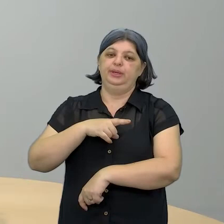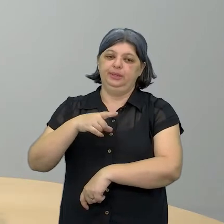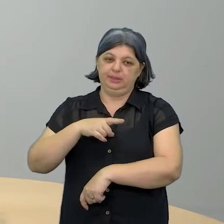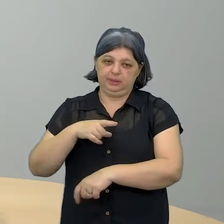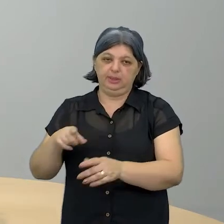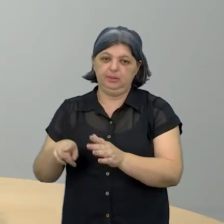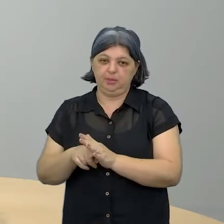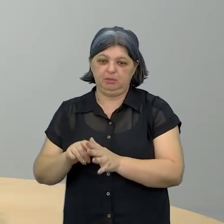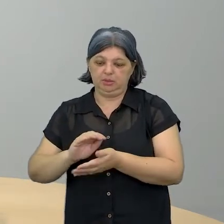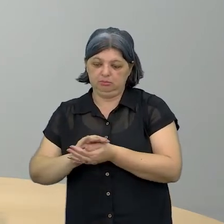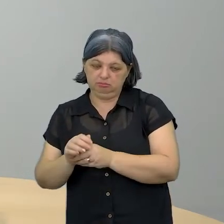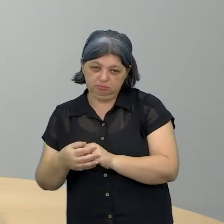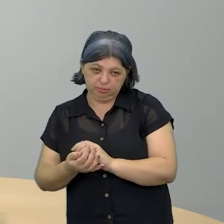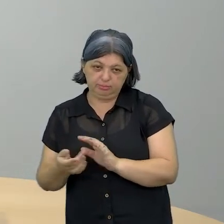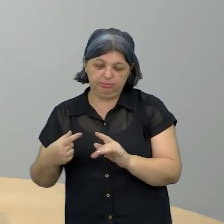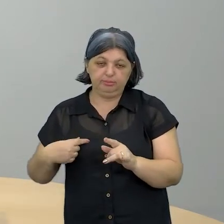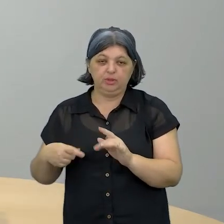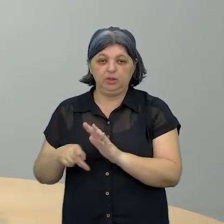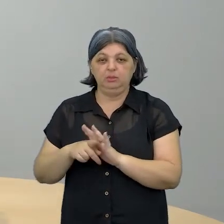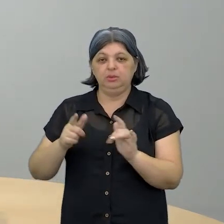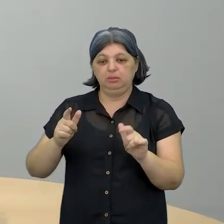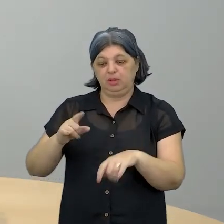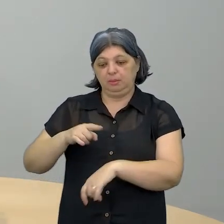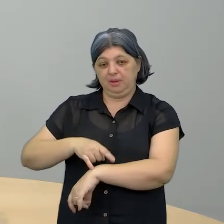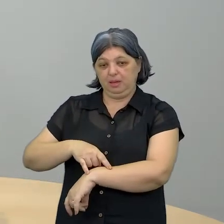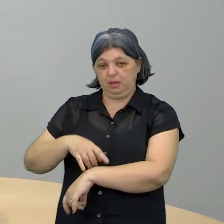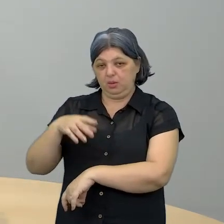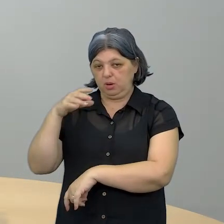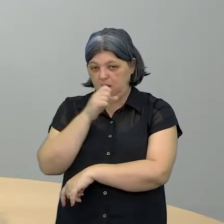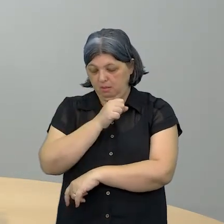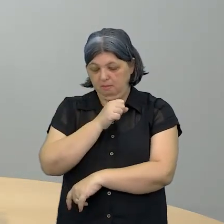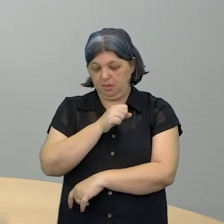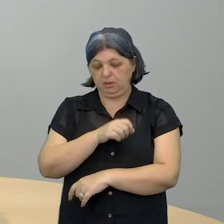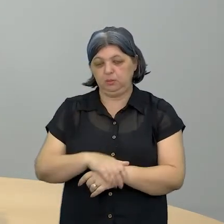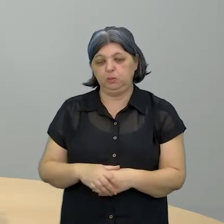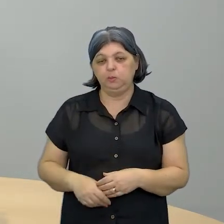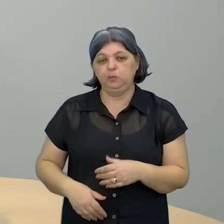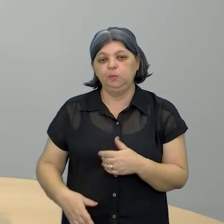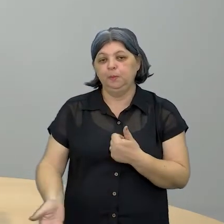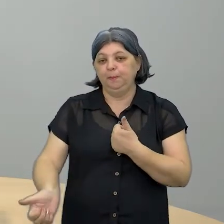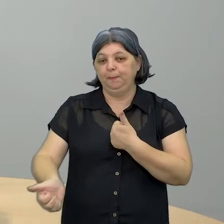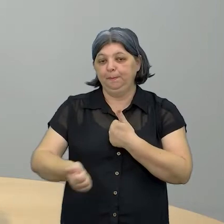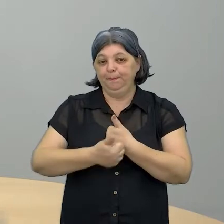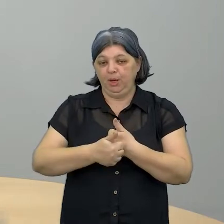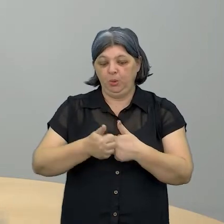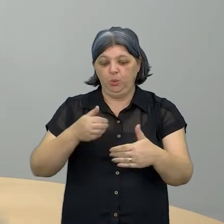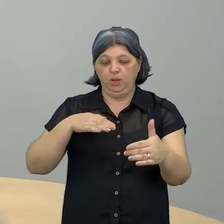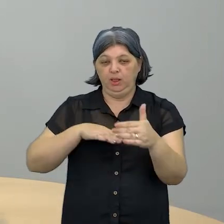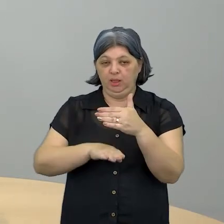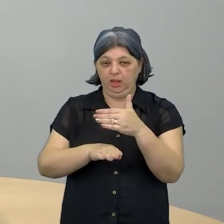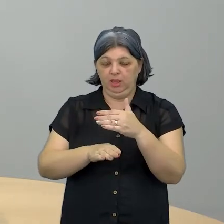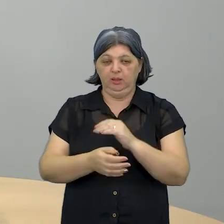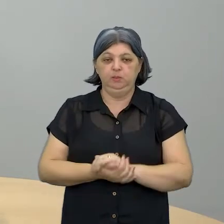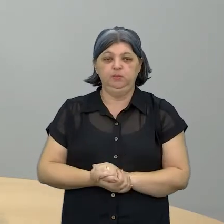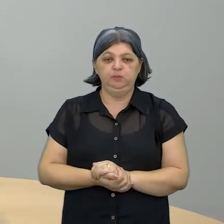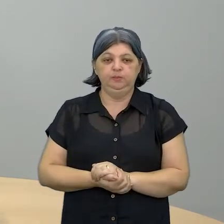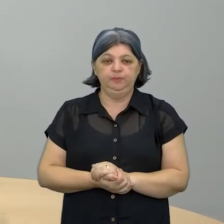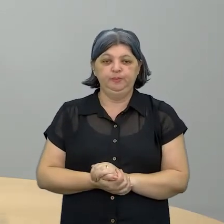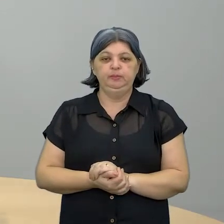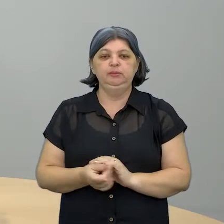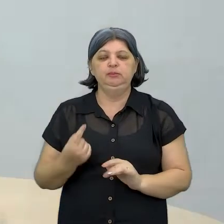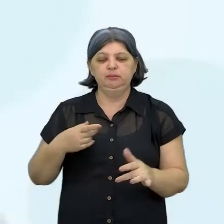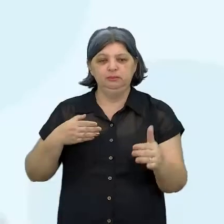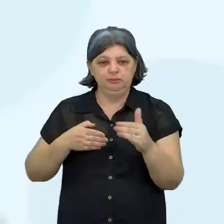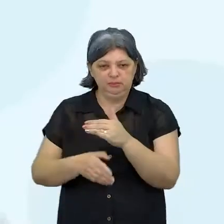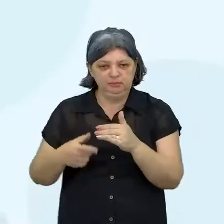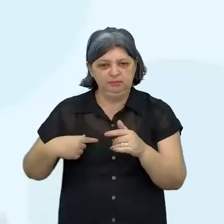um lavabo, eu pensei em colocar um lavabo aqui logo na entrada, tá? E aí, entraria adentro mesmo na